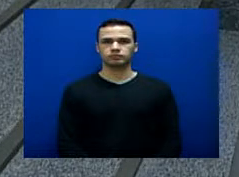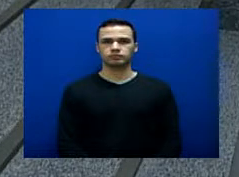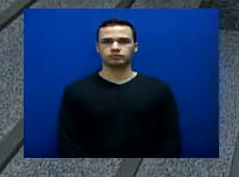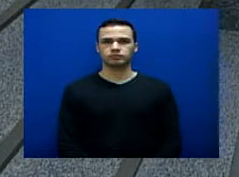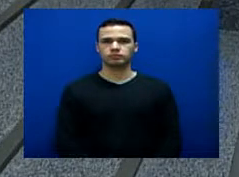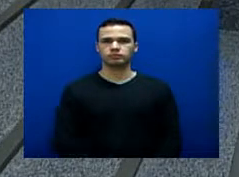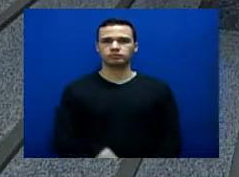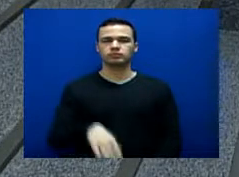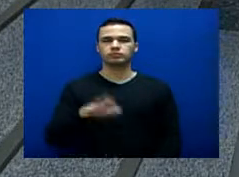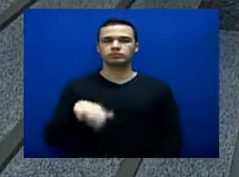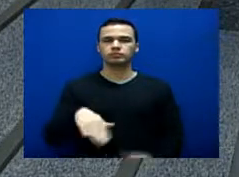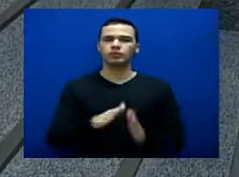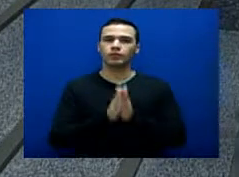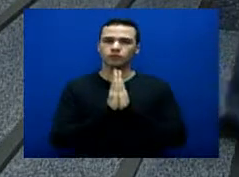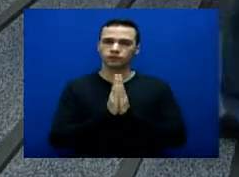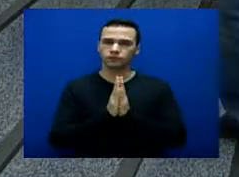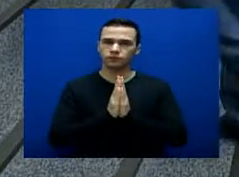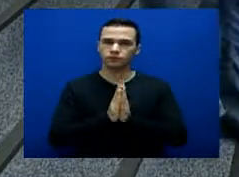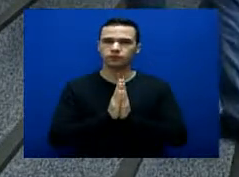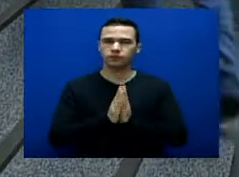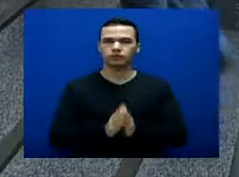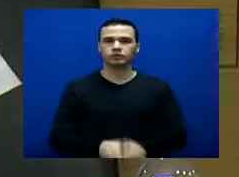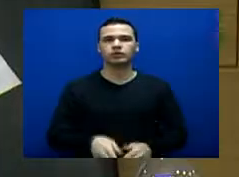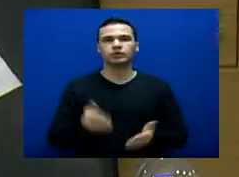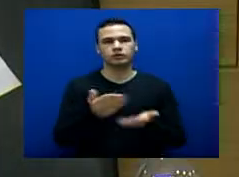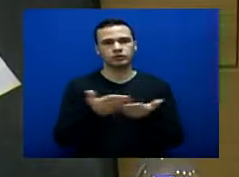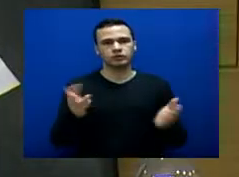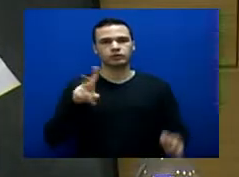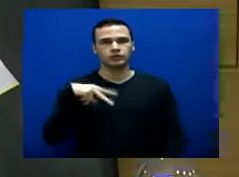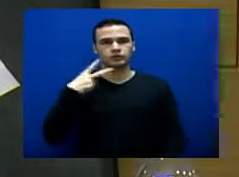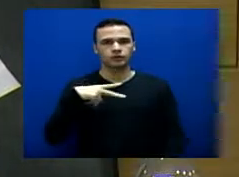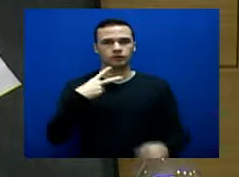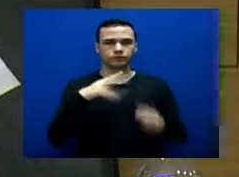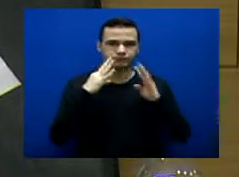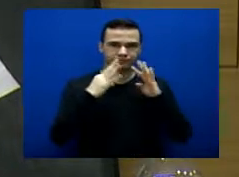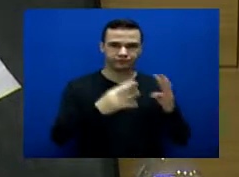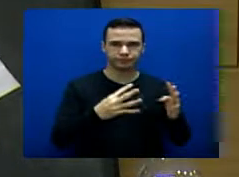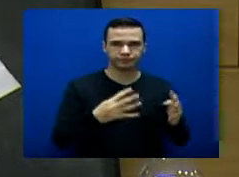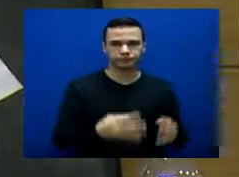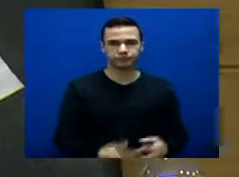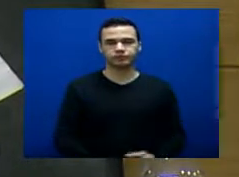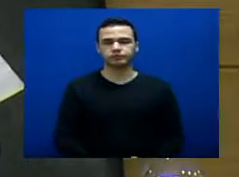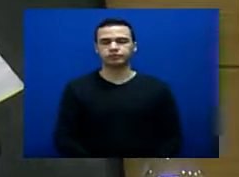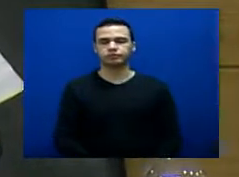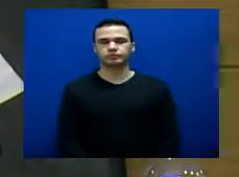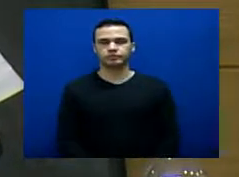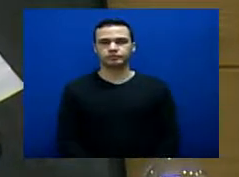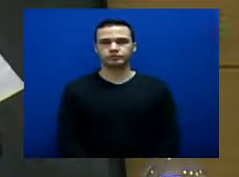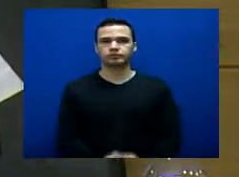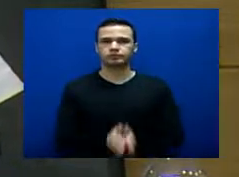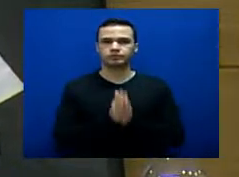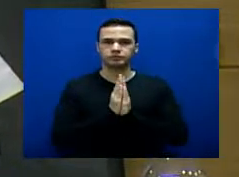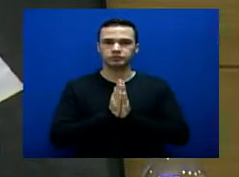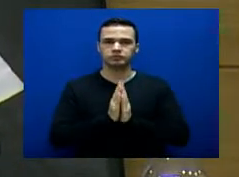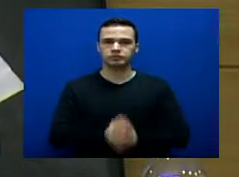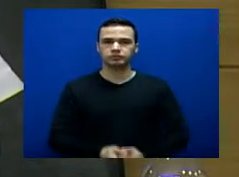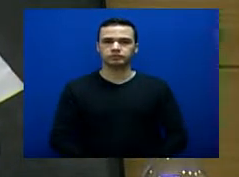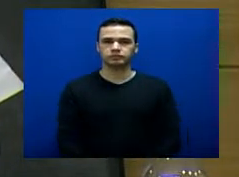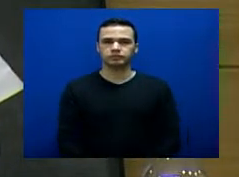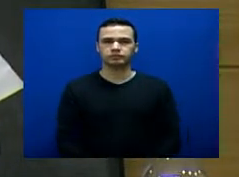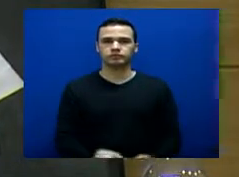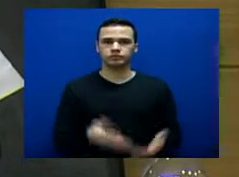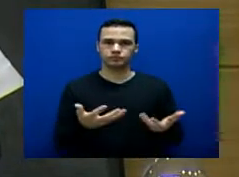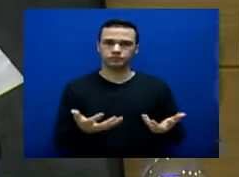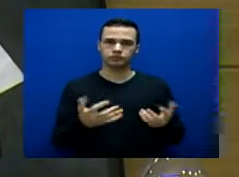Por favor, eu preciso ouvir os vereadores. Já, por favor, preciso